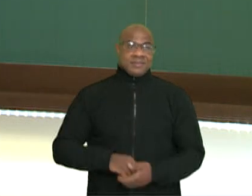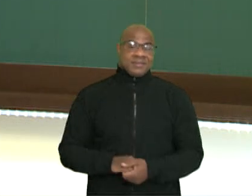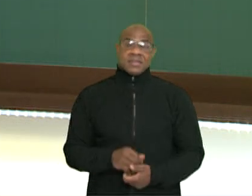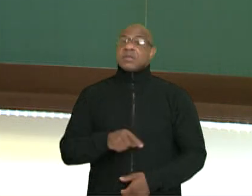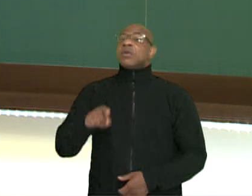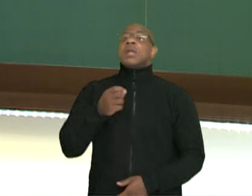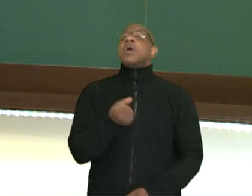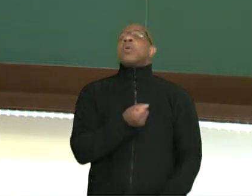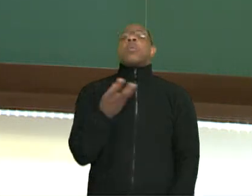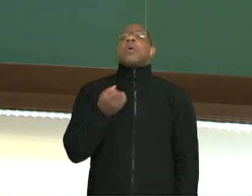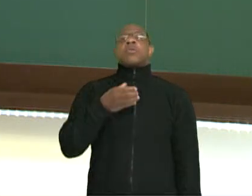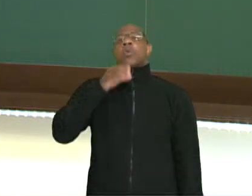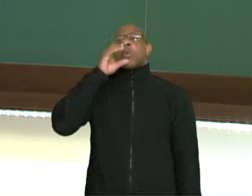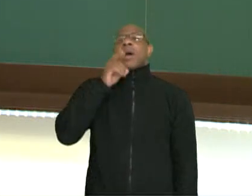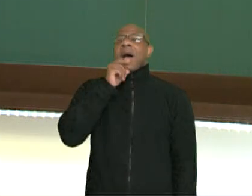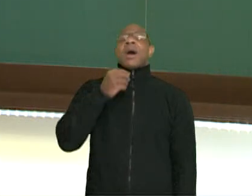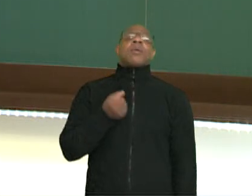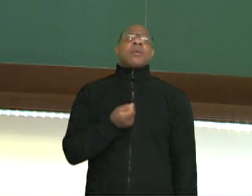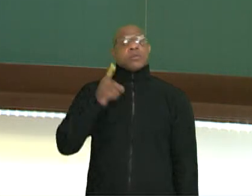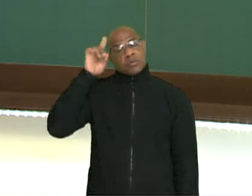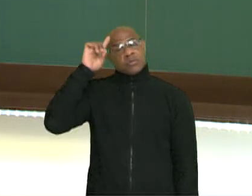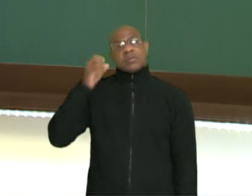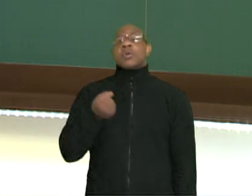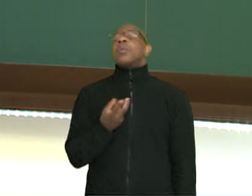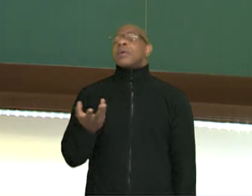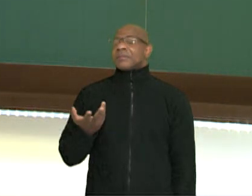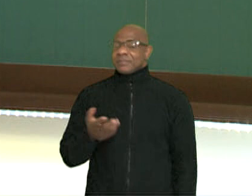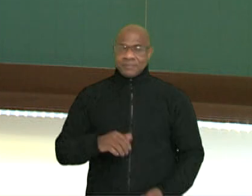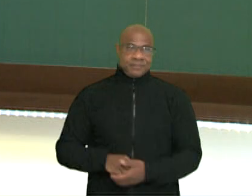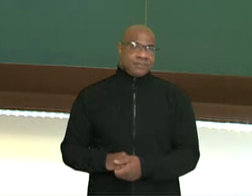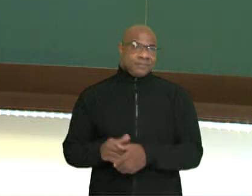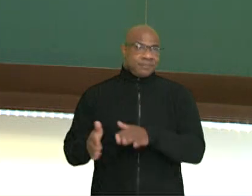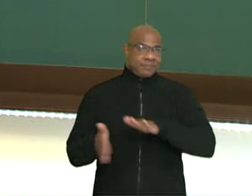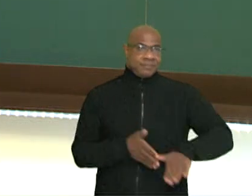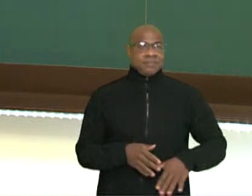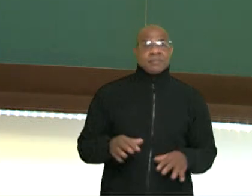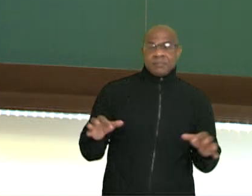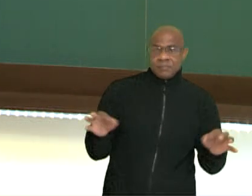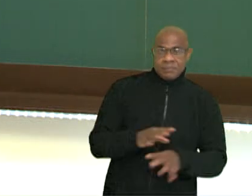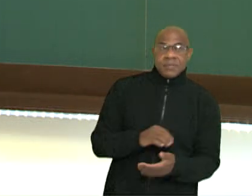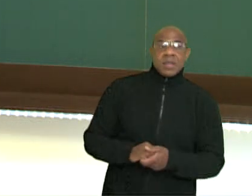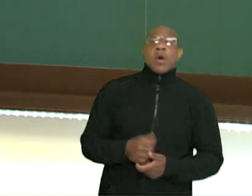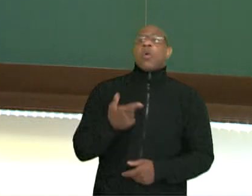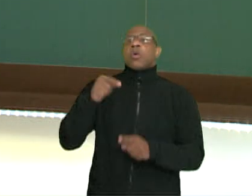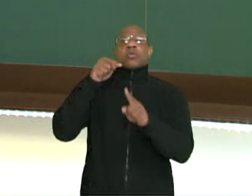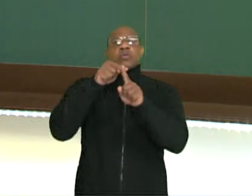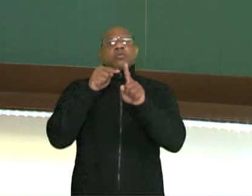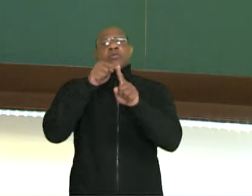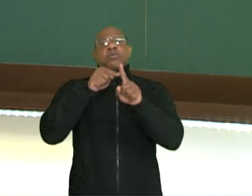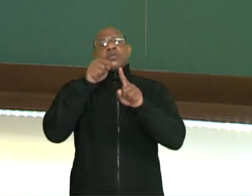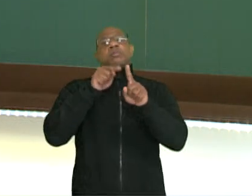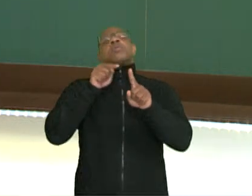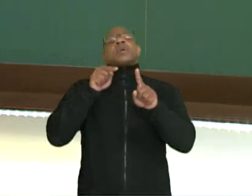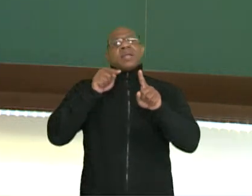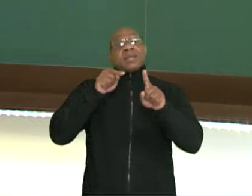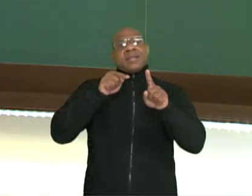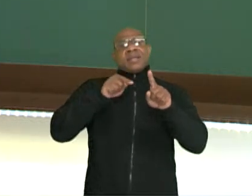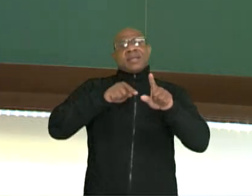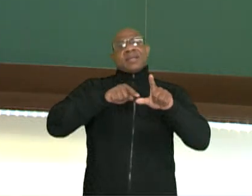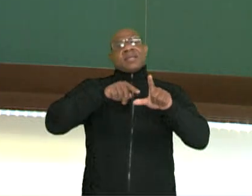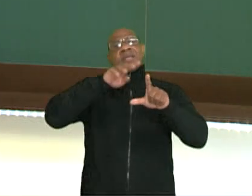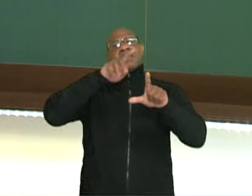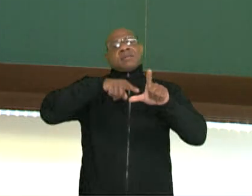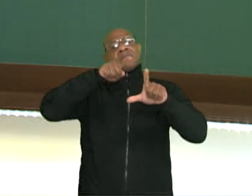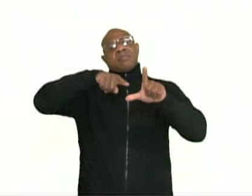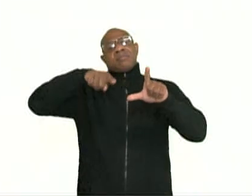você, quantos copos toma? Tem que tomar. Resolvido esse, vamos para outros tipos de gráficos aqui, ó. A gente viu tabelas, agora